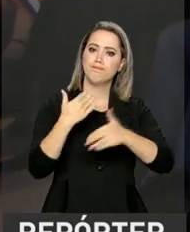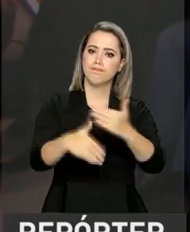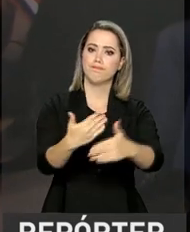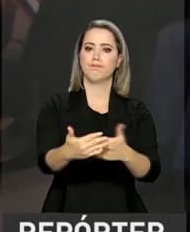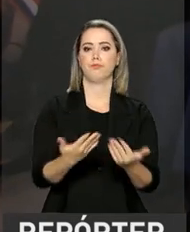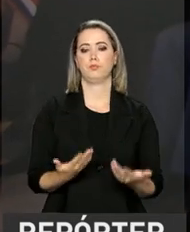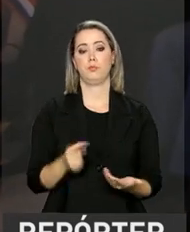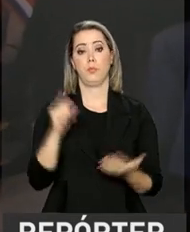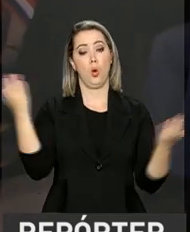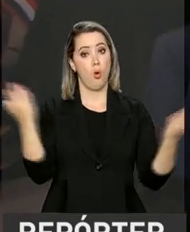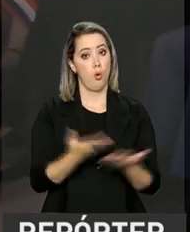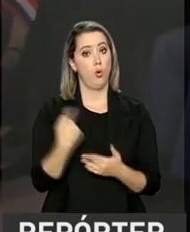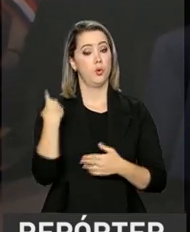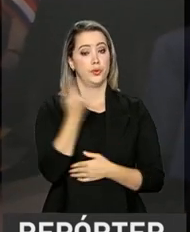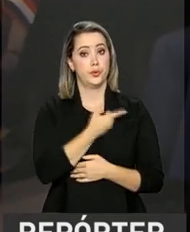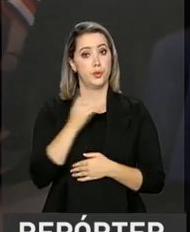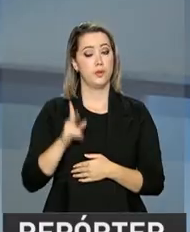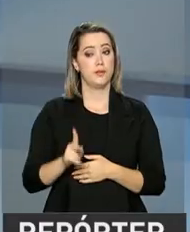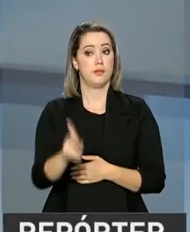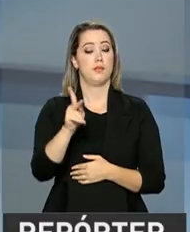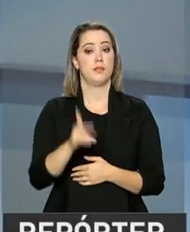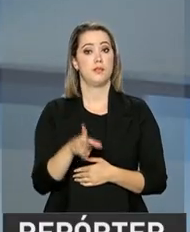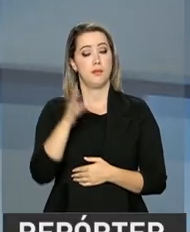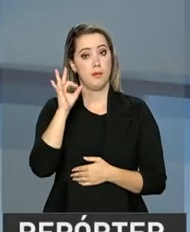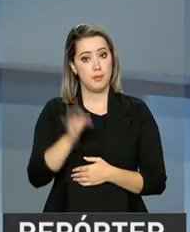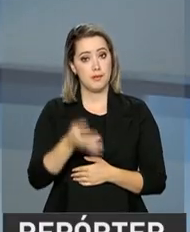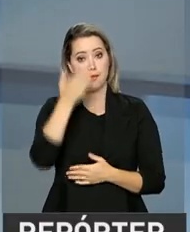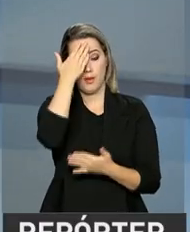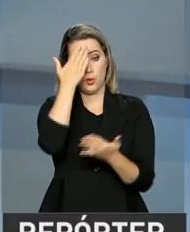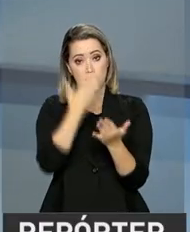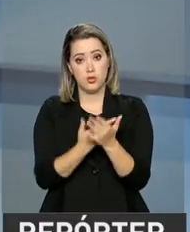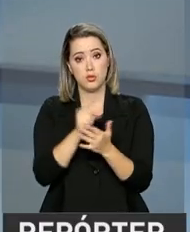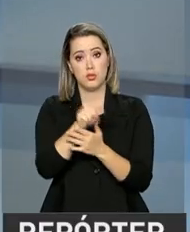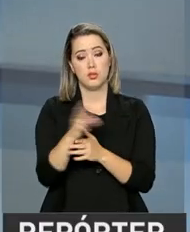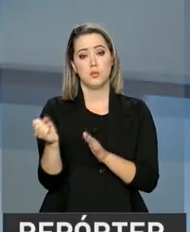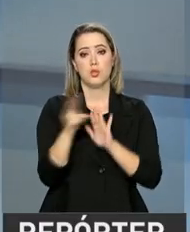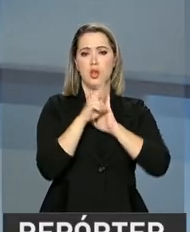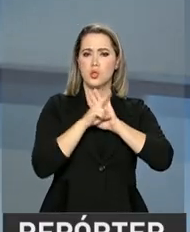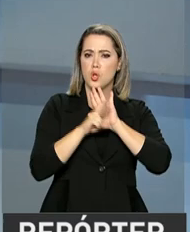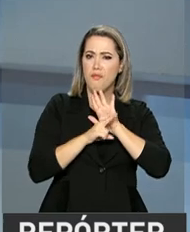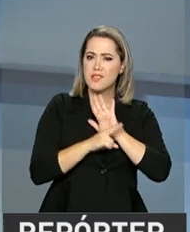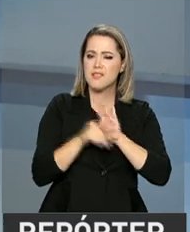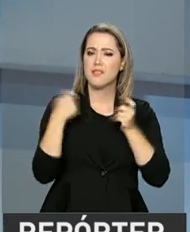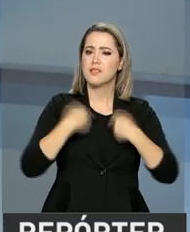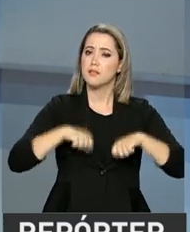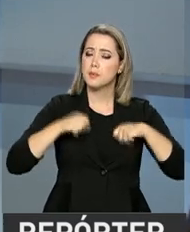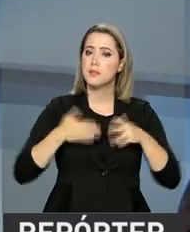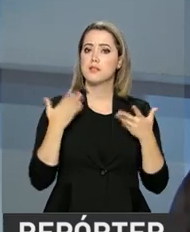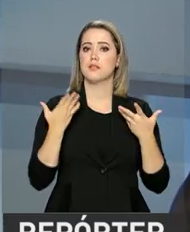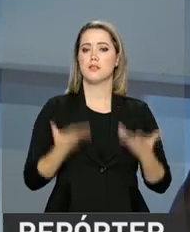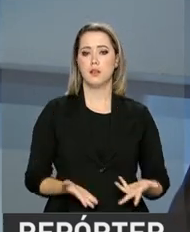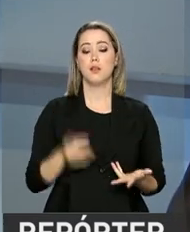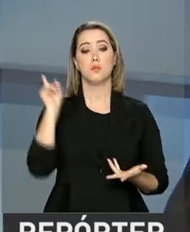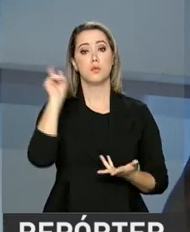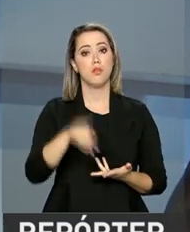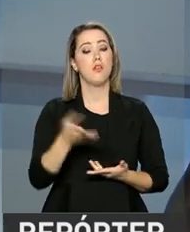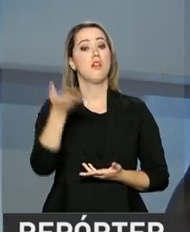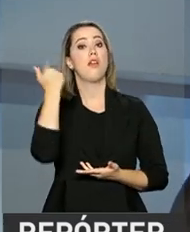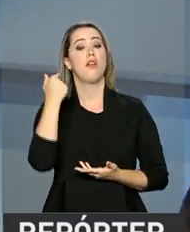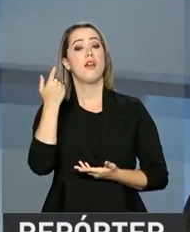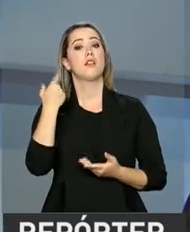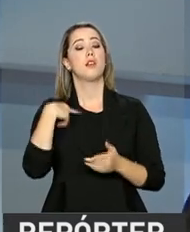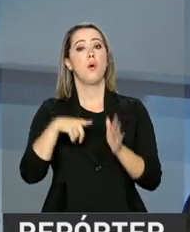avançando. E hoje estamos cada vez mais convictos de que as reformas de que nós necessitamos eram